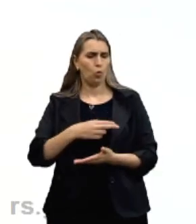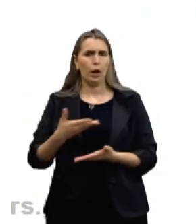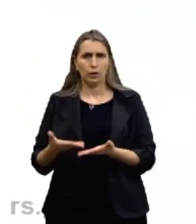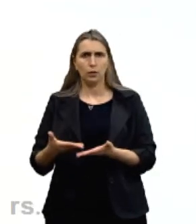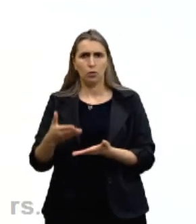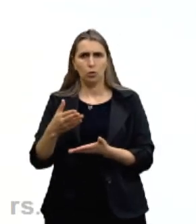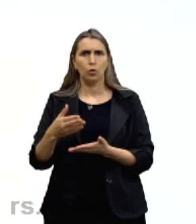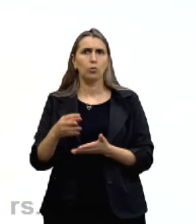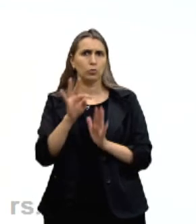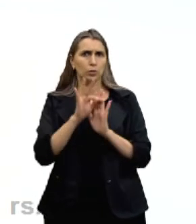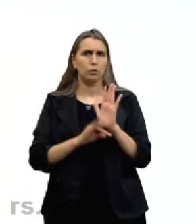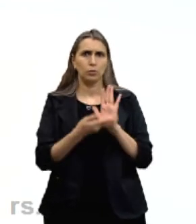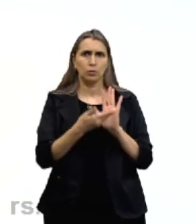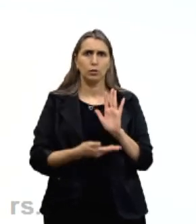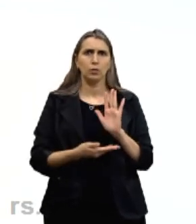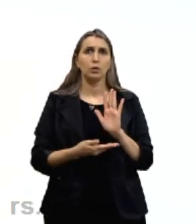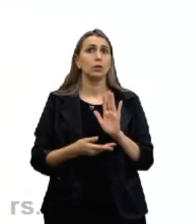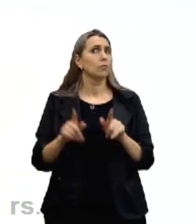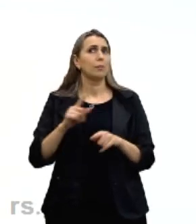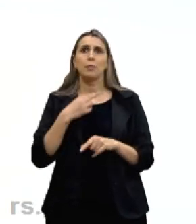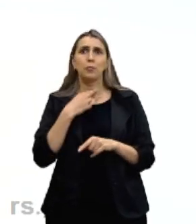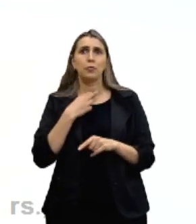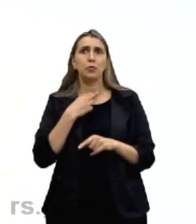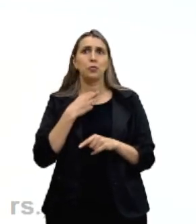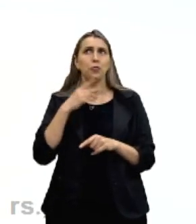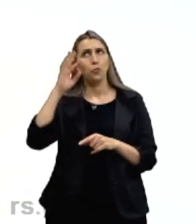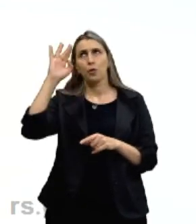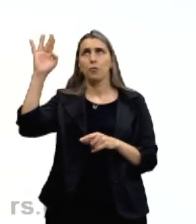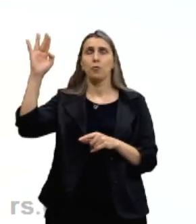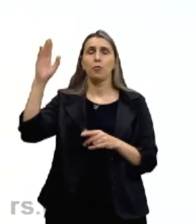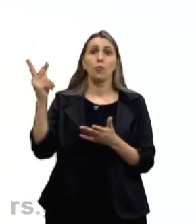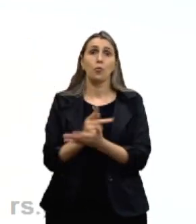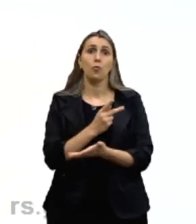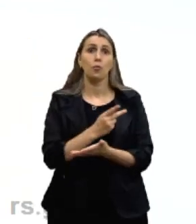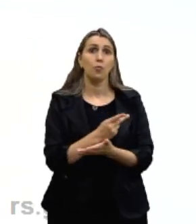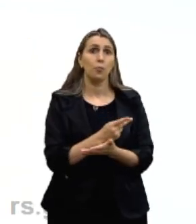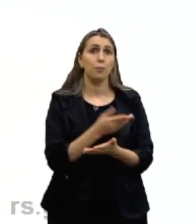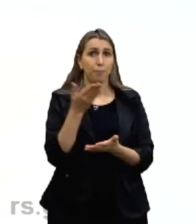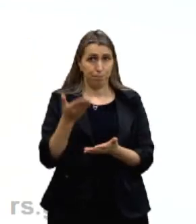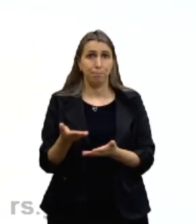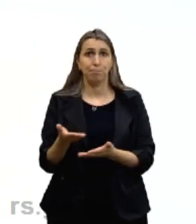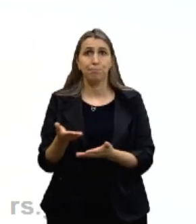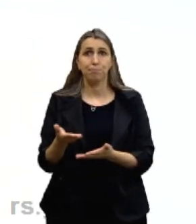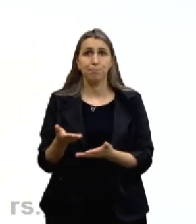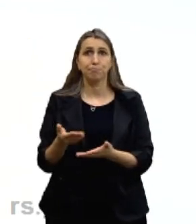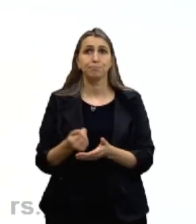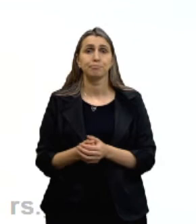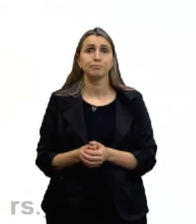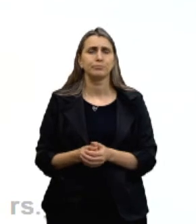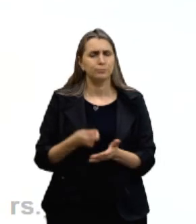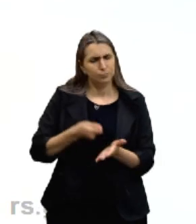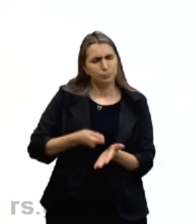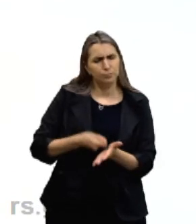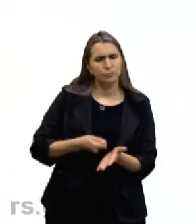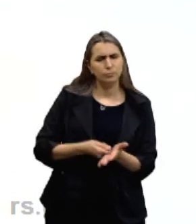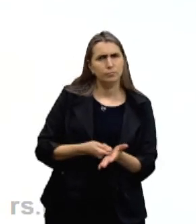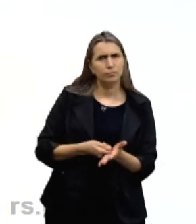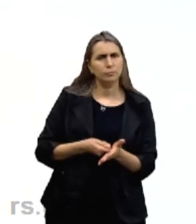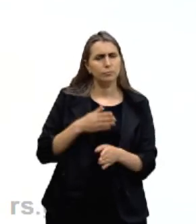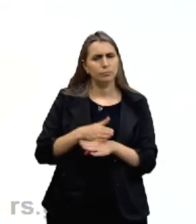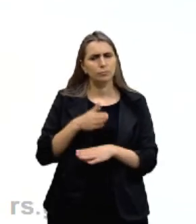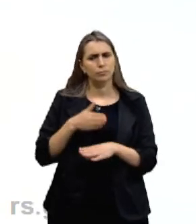aqui já não é mais possível a fantasia ou seja os acontecimentos eles exigem